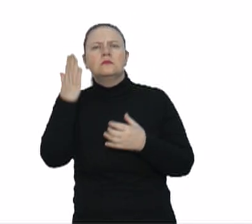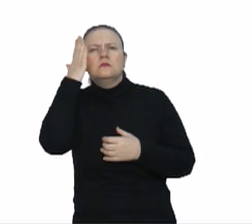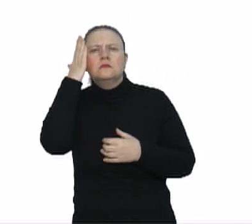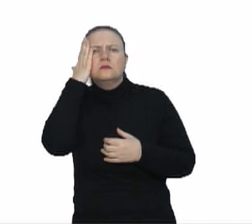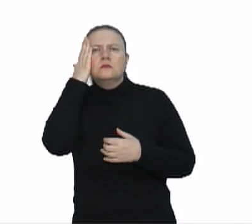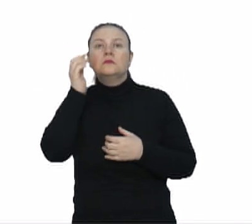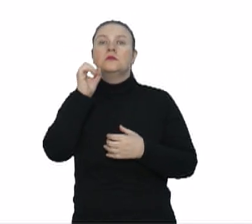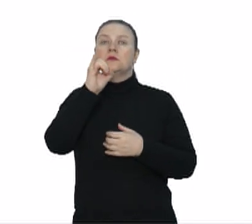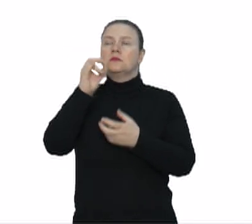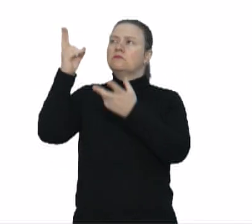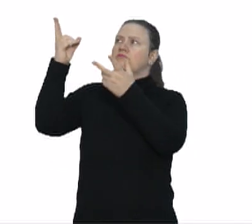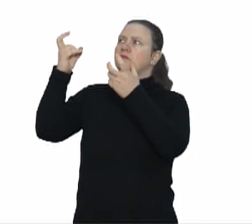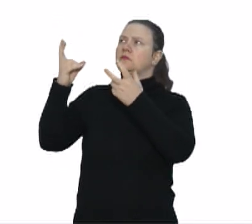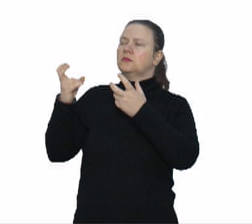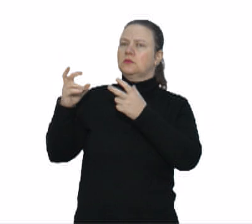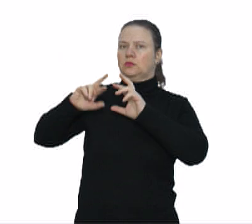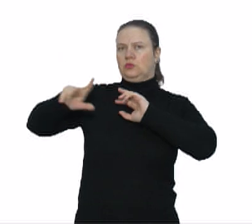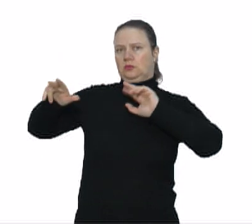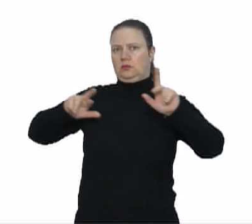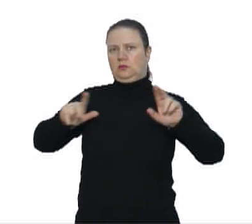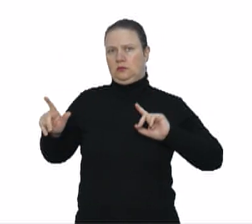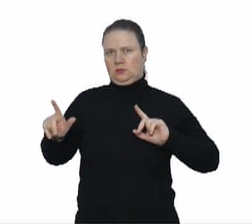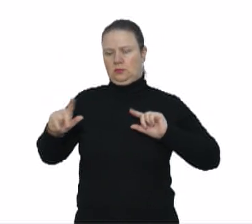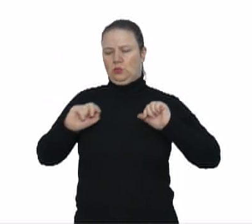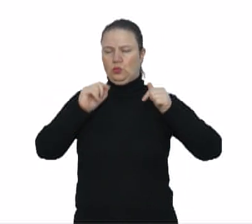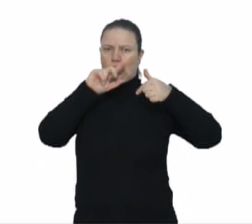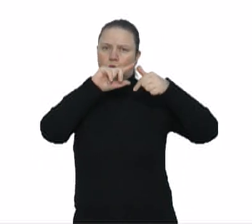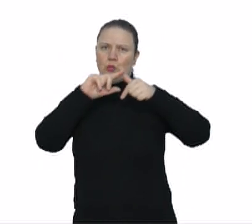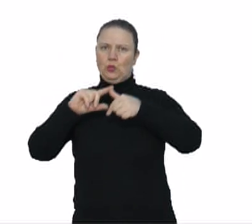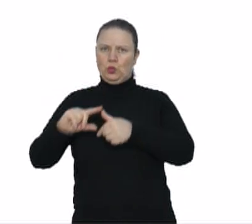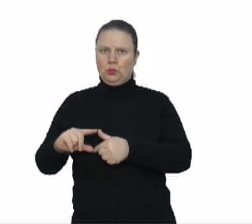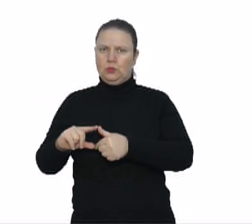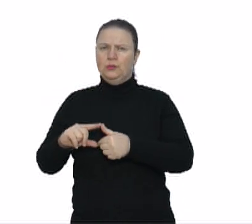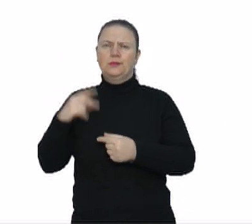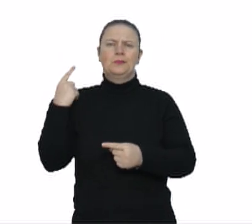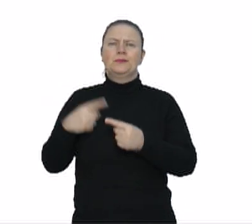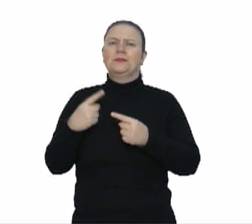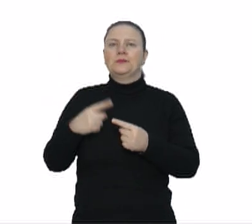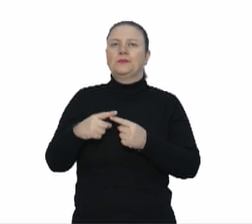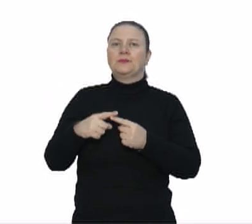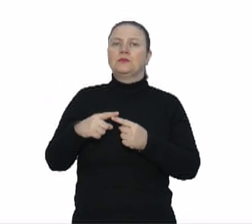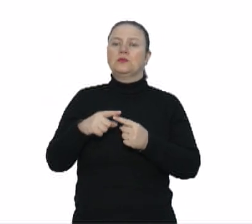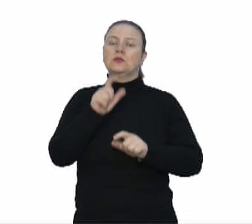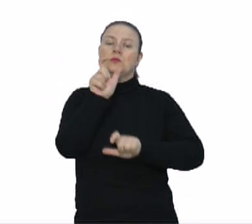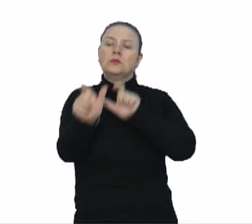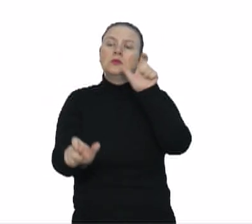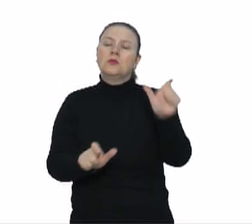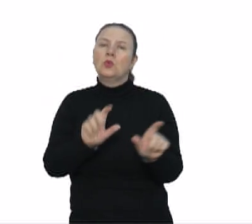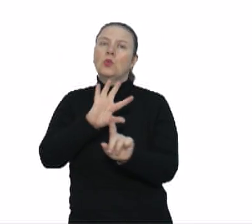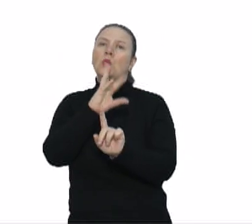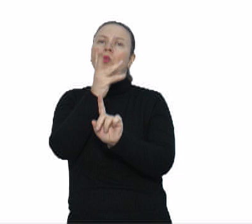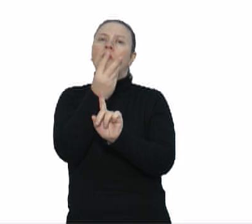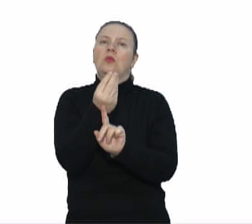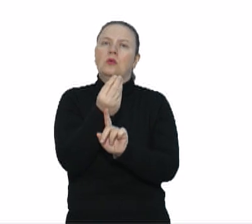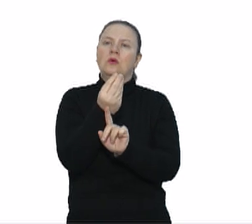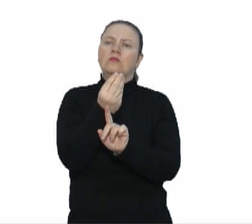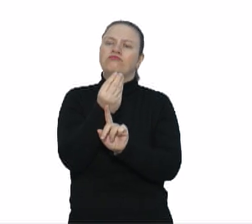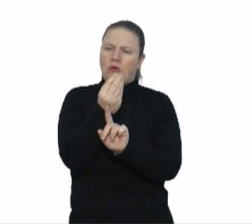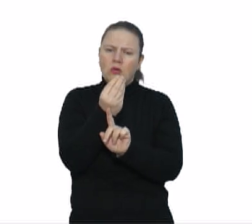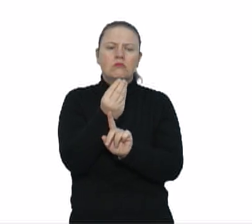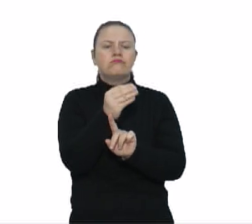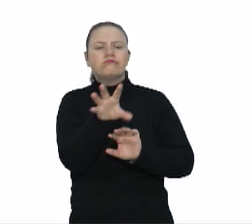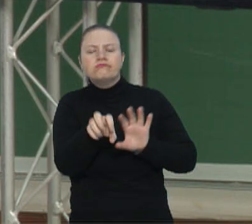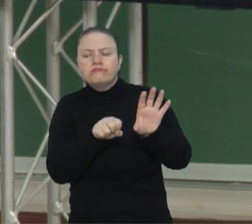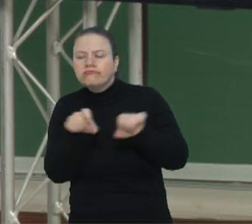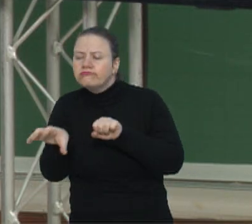perceber as diferenças em relação ao cubismo, tá? Por que os artistas dadaístas resolveram se apropriar dos materiais ao seu entorno